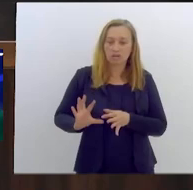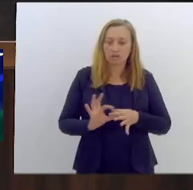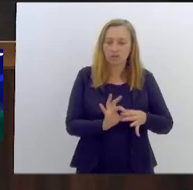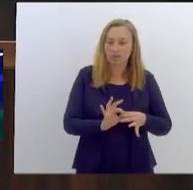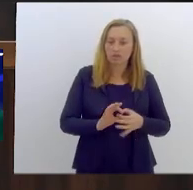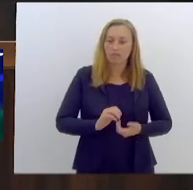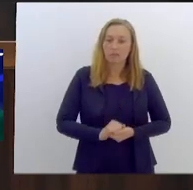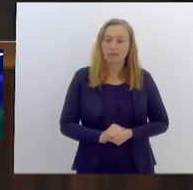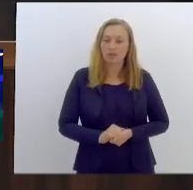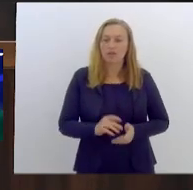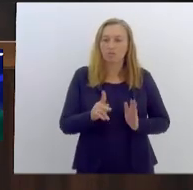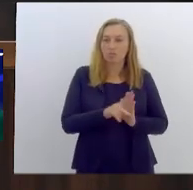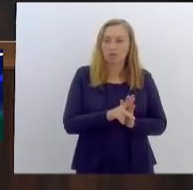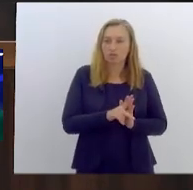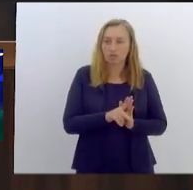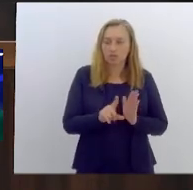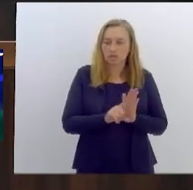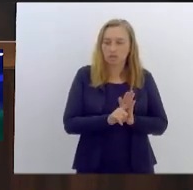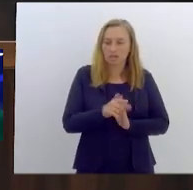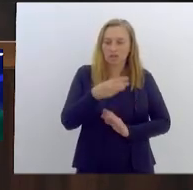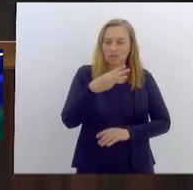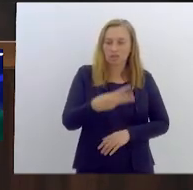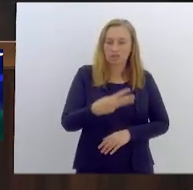emendado. Projeto de lei número